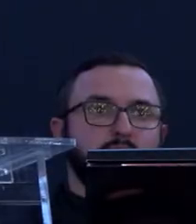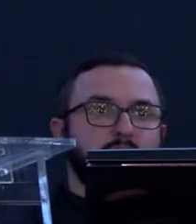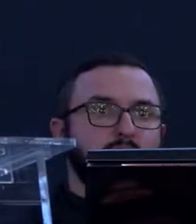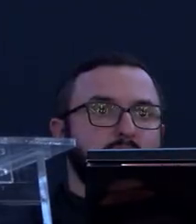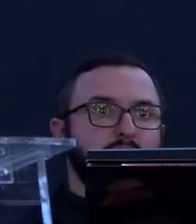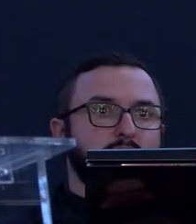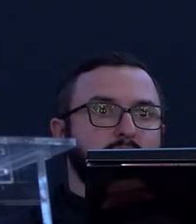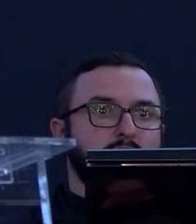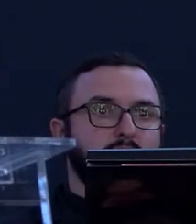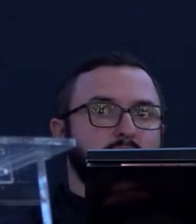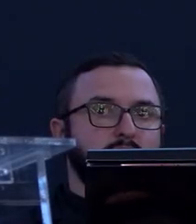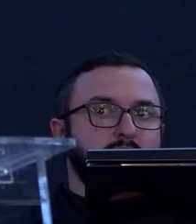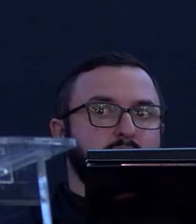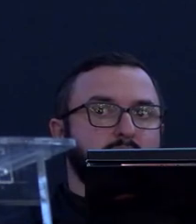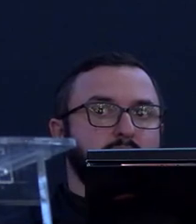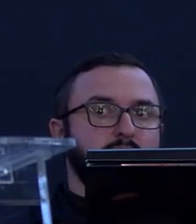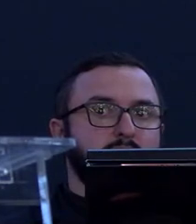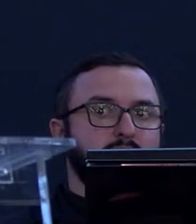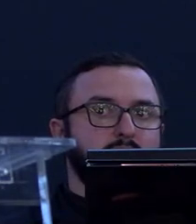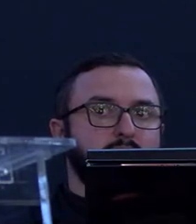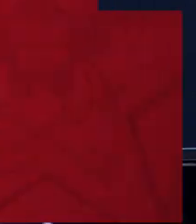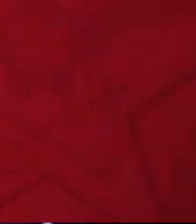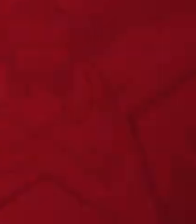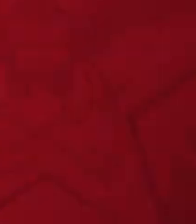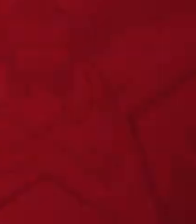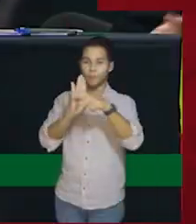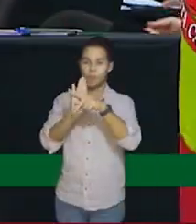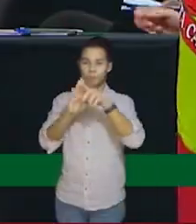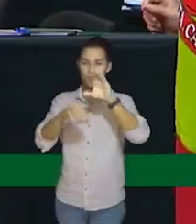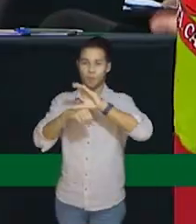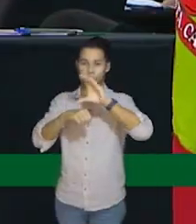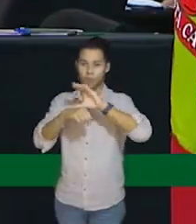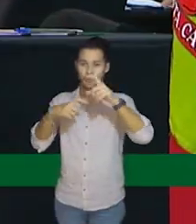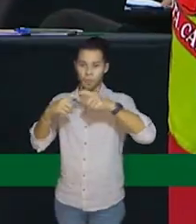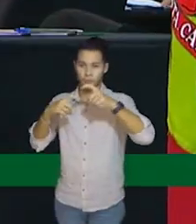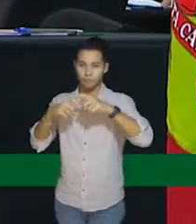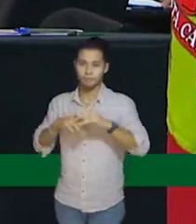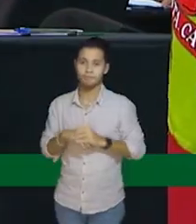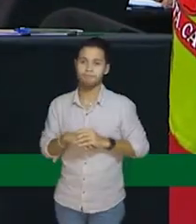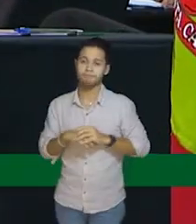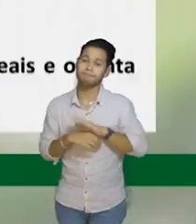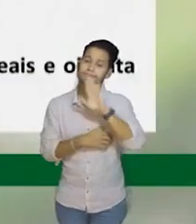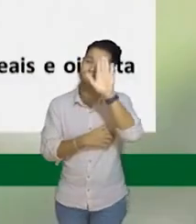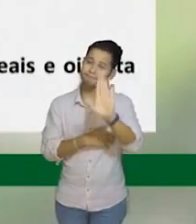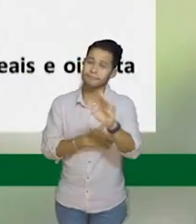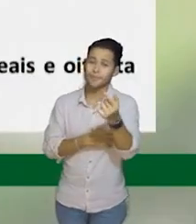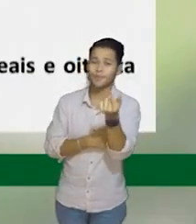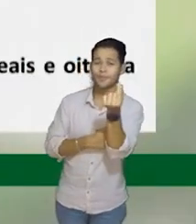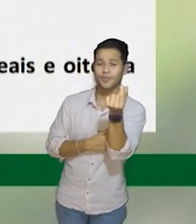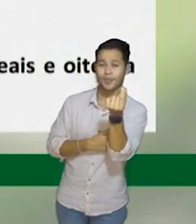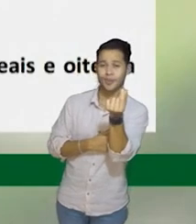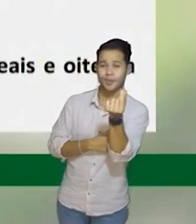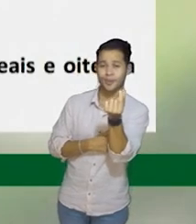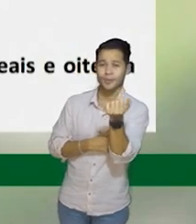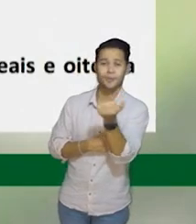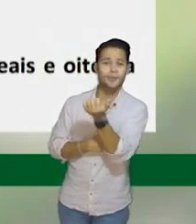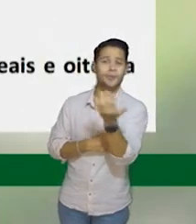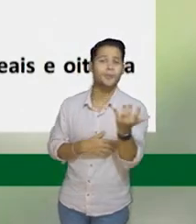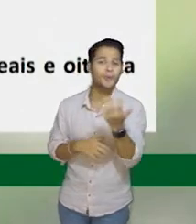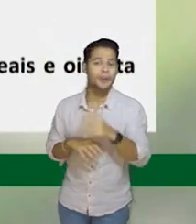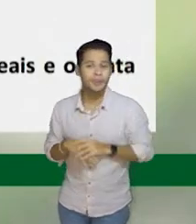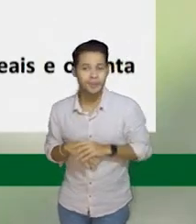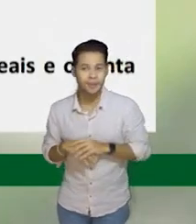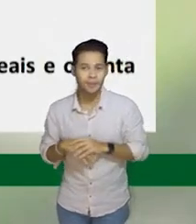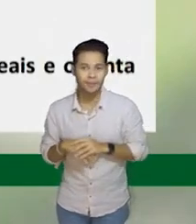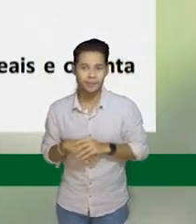a destinação de recursos para realizar as obras. O valor dessa construção hoje está